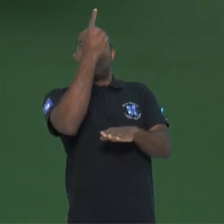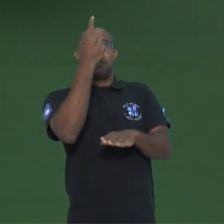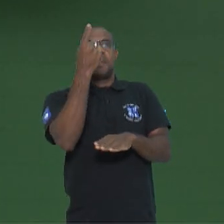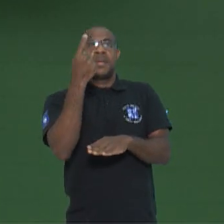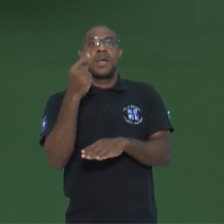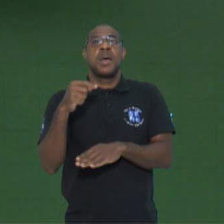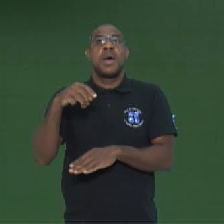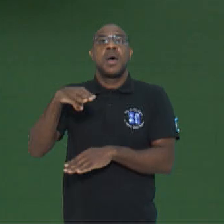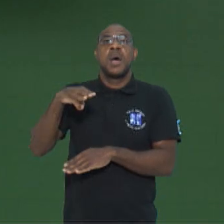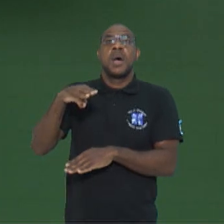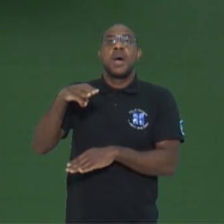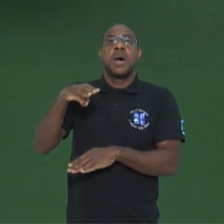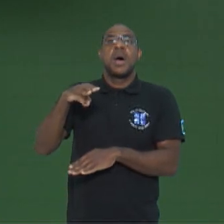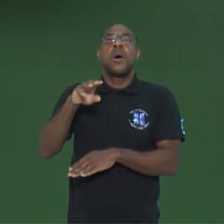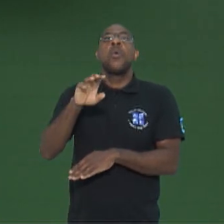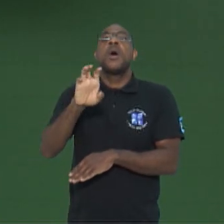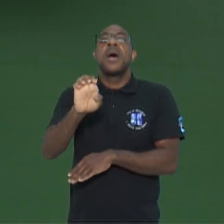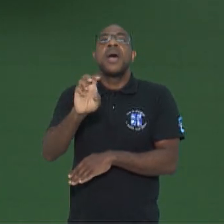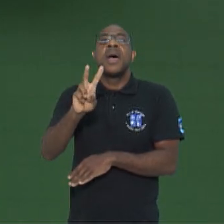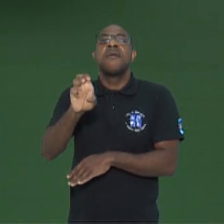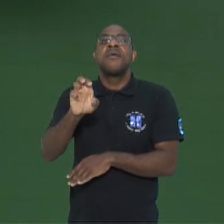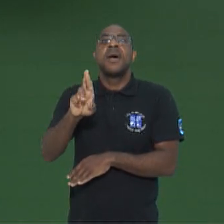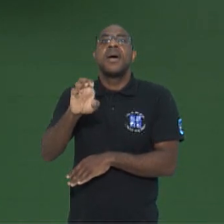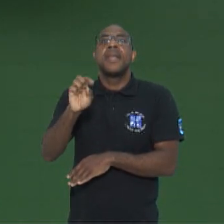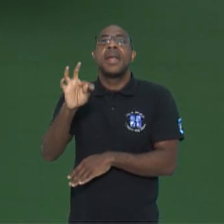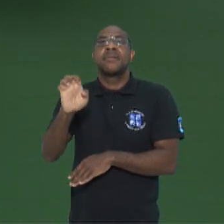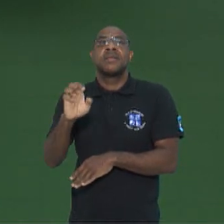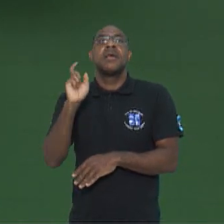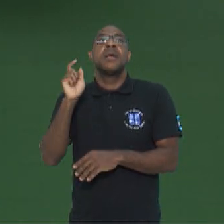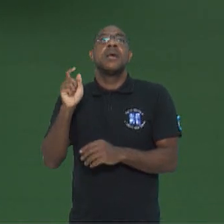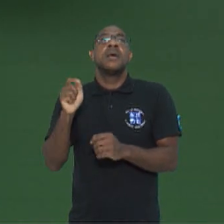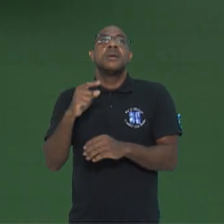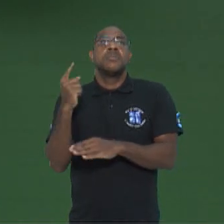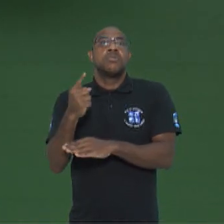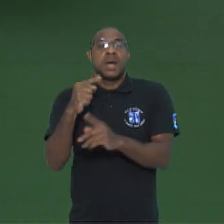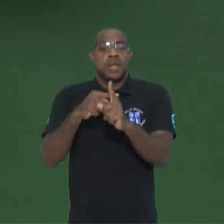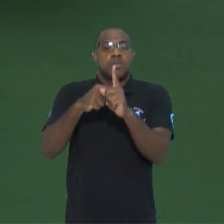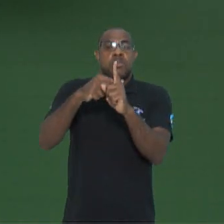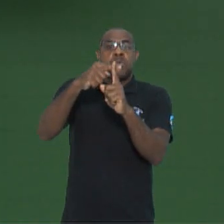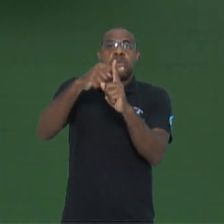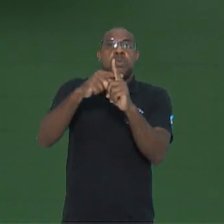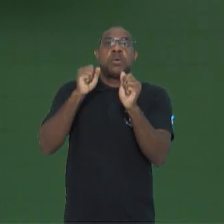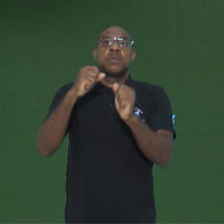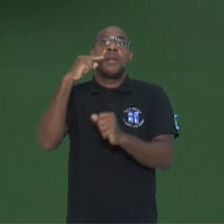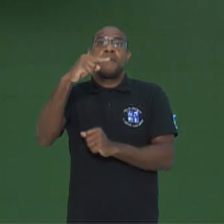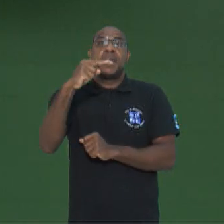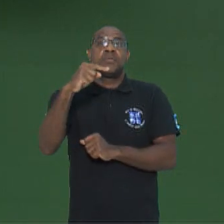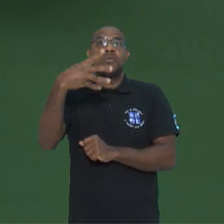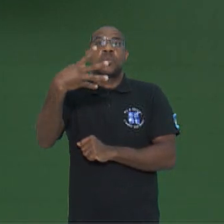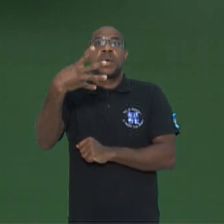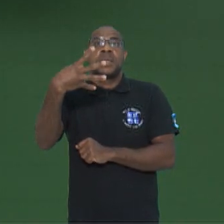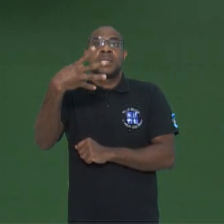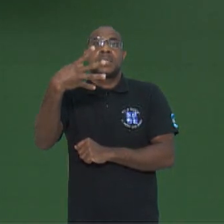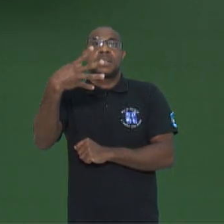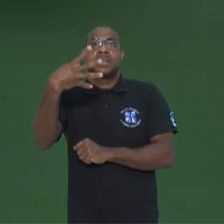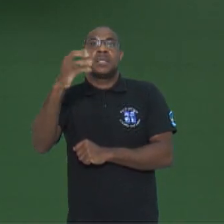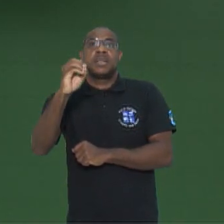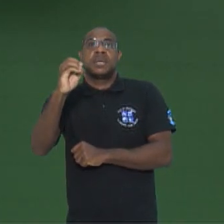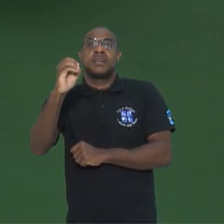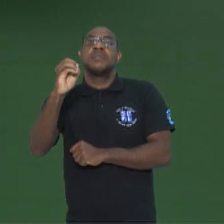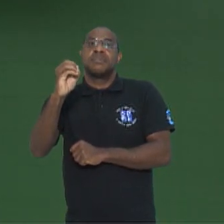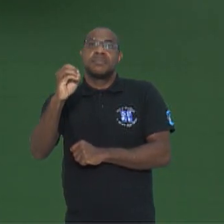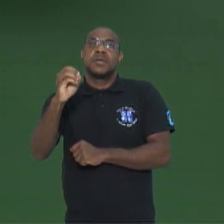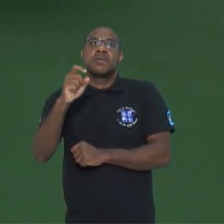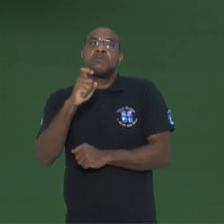altitude, a temperatura chega até menos 40 graus Celsius, que é a mesma altitude, inclusive, dos